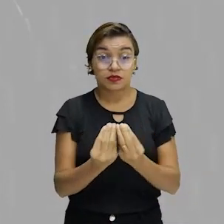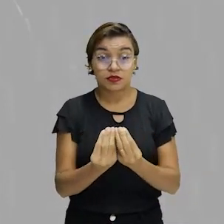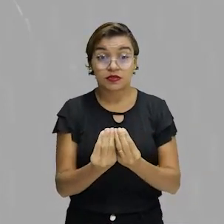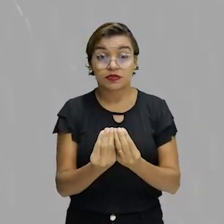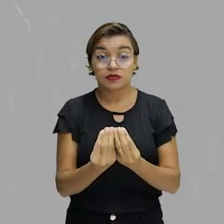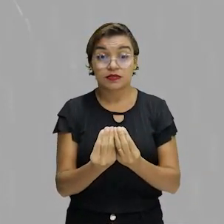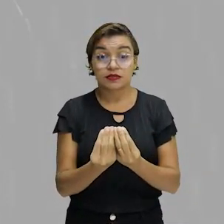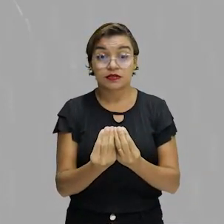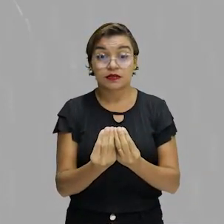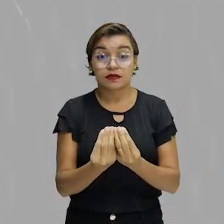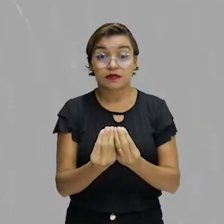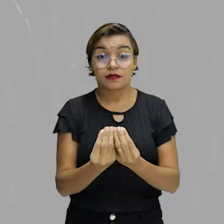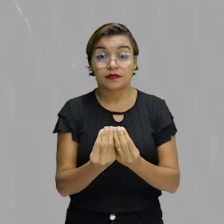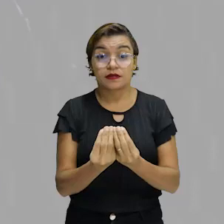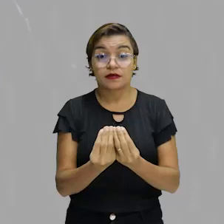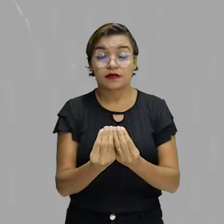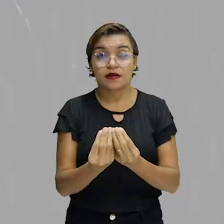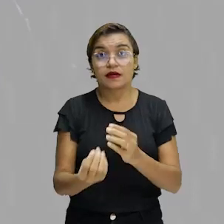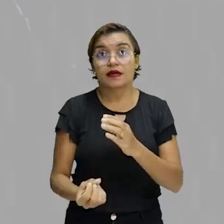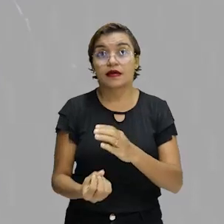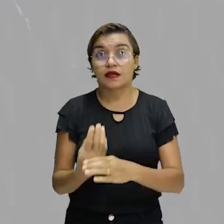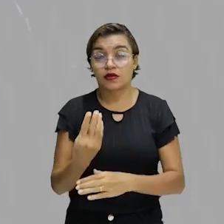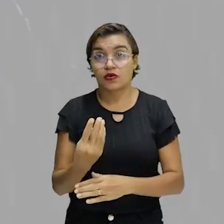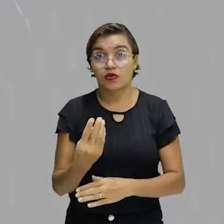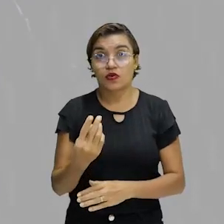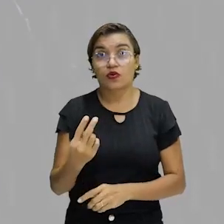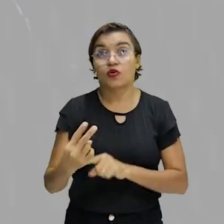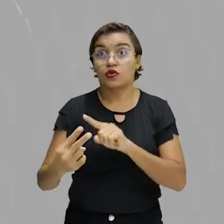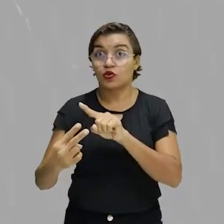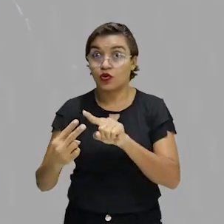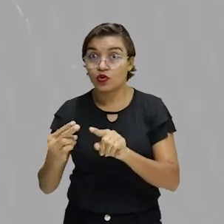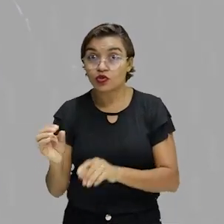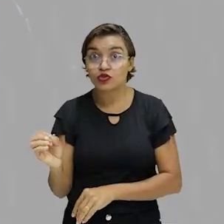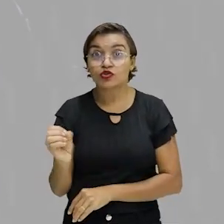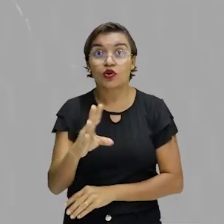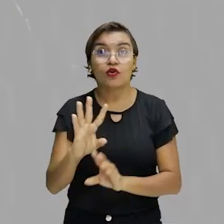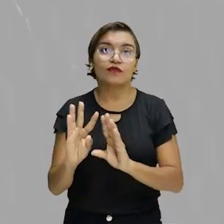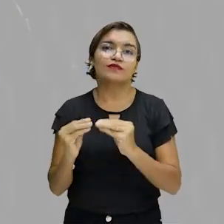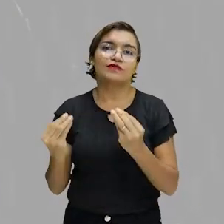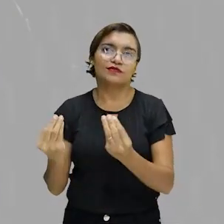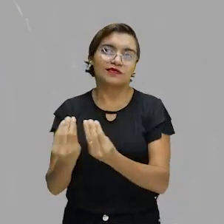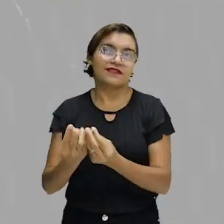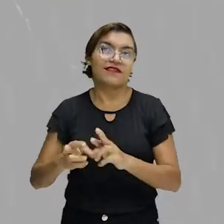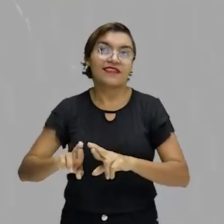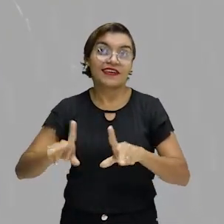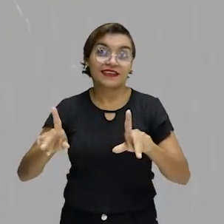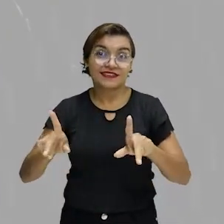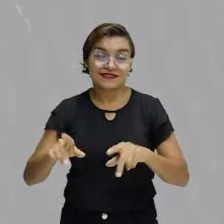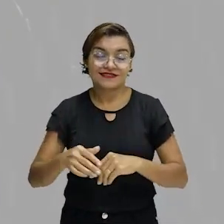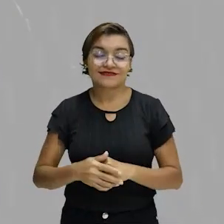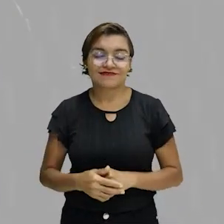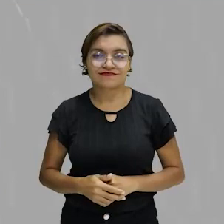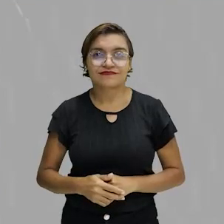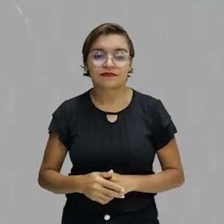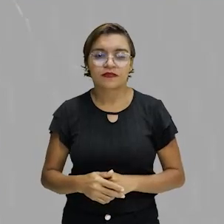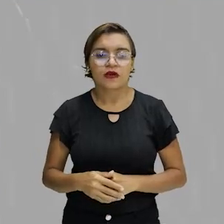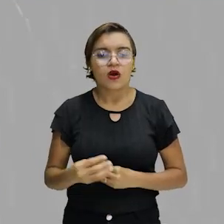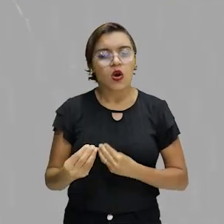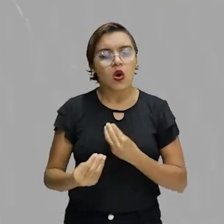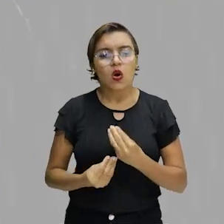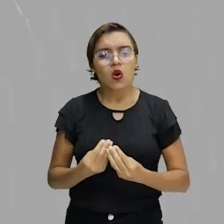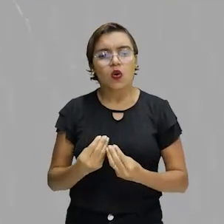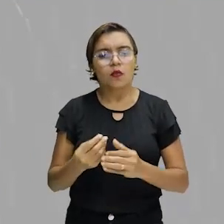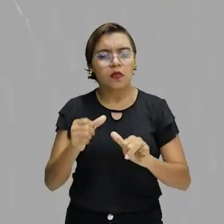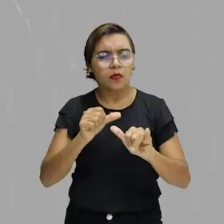mas são geradas duas novas substâncias dois produtos diferentes então aqui não pode ser uma